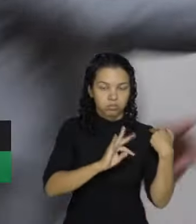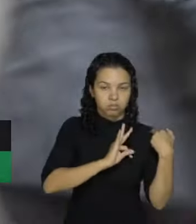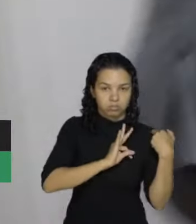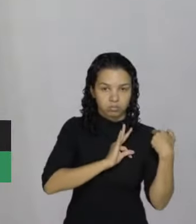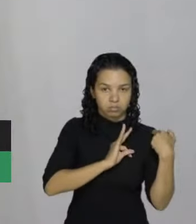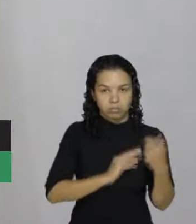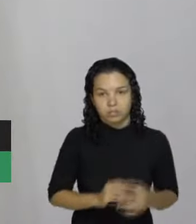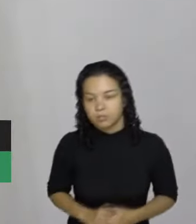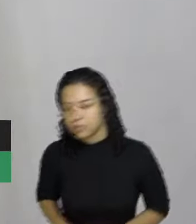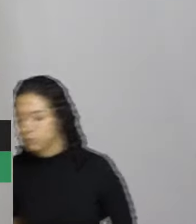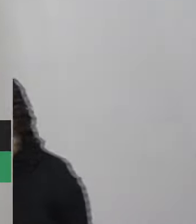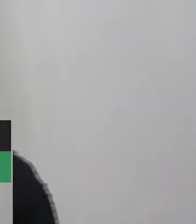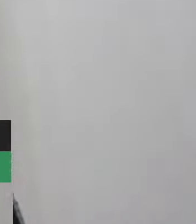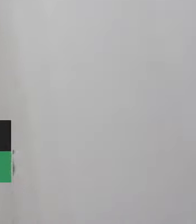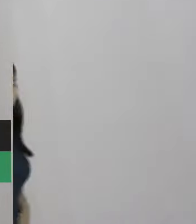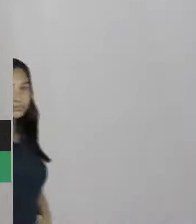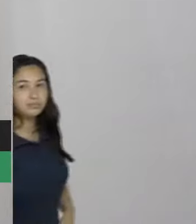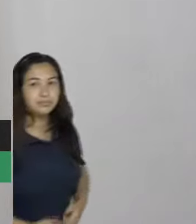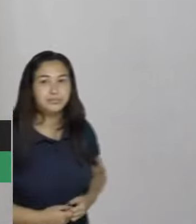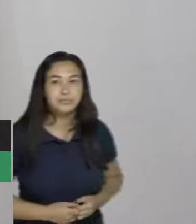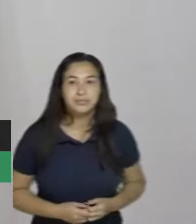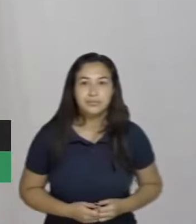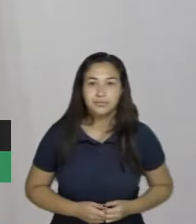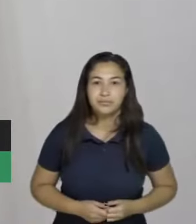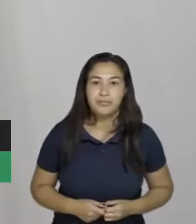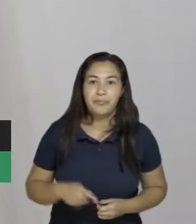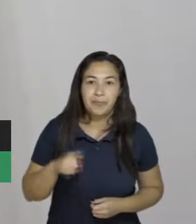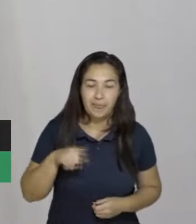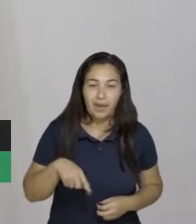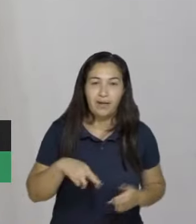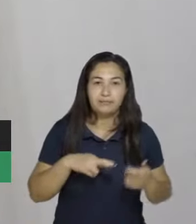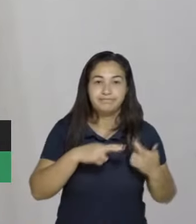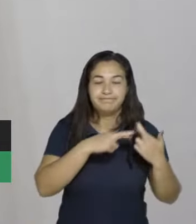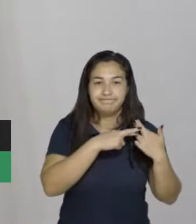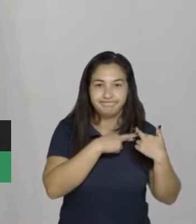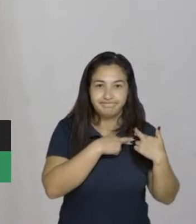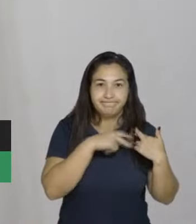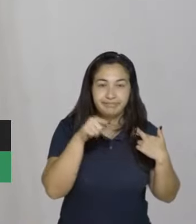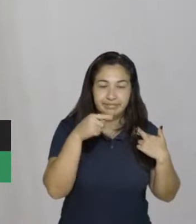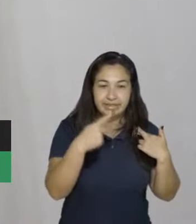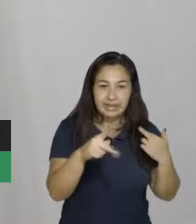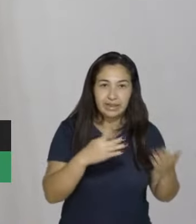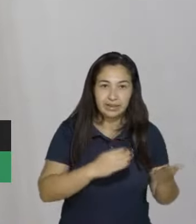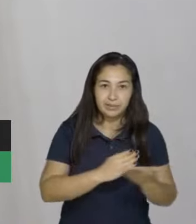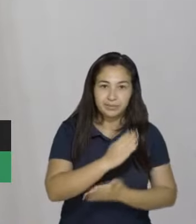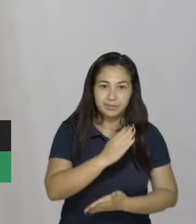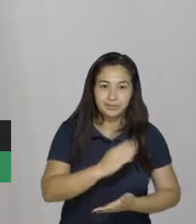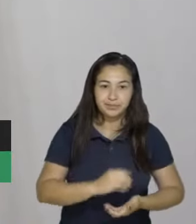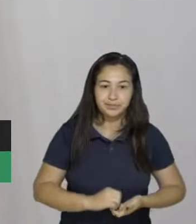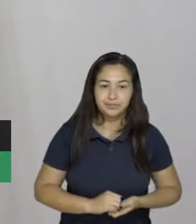Paulinha, e é o responsável por essa aprovação.